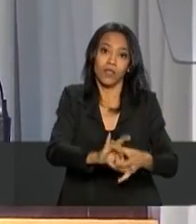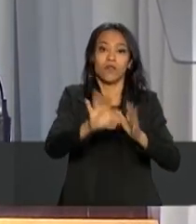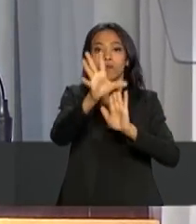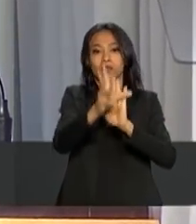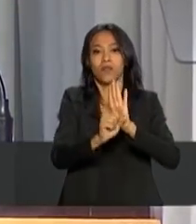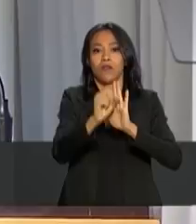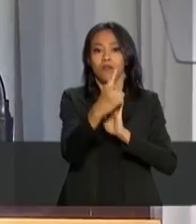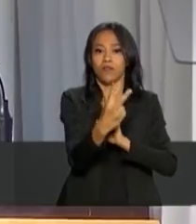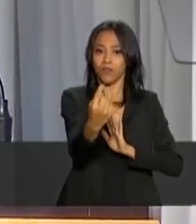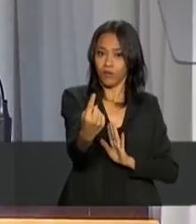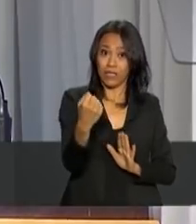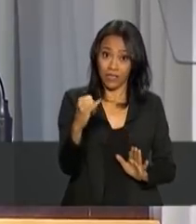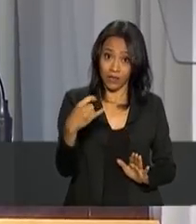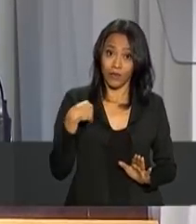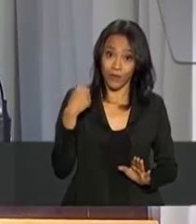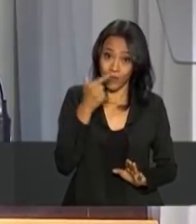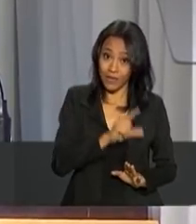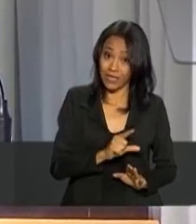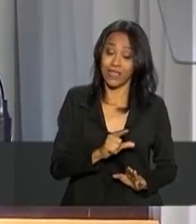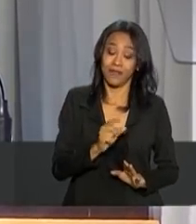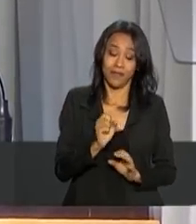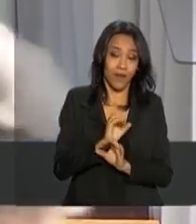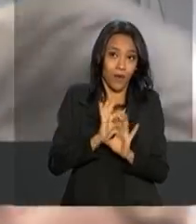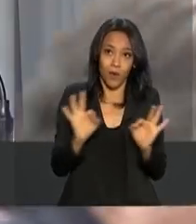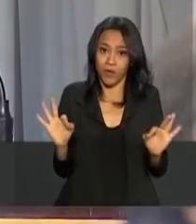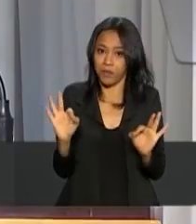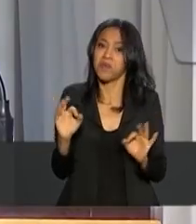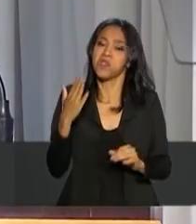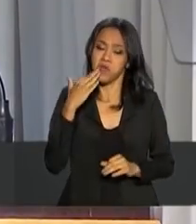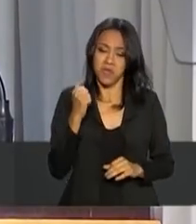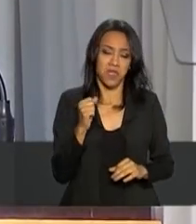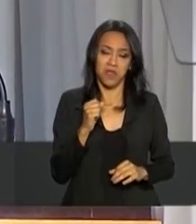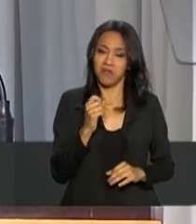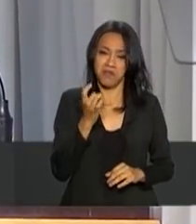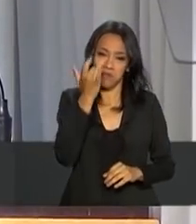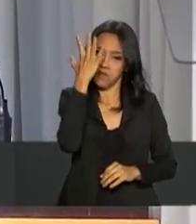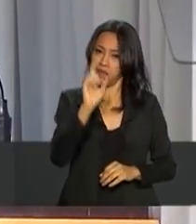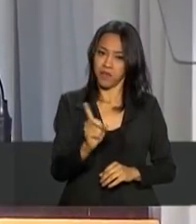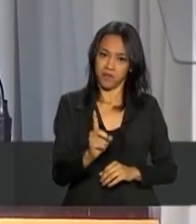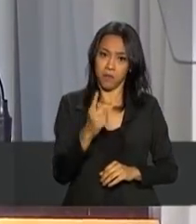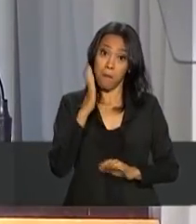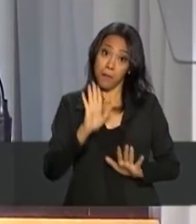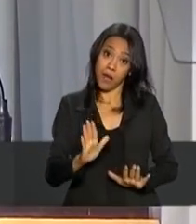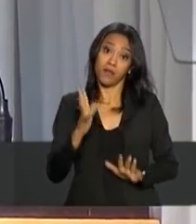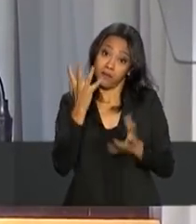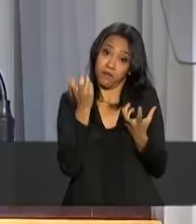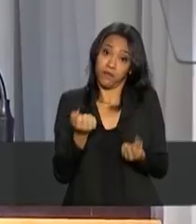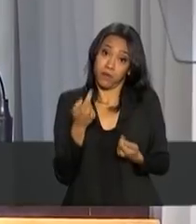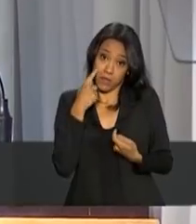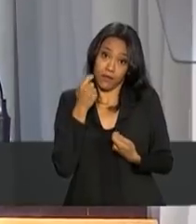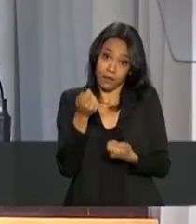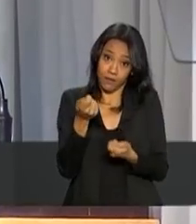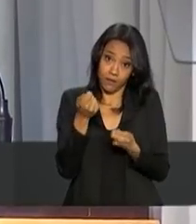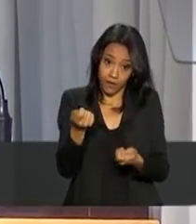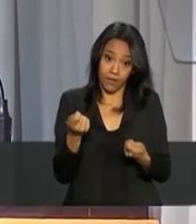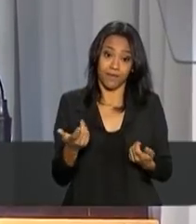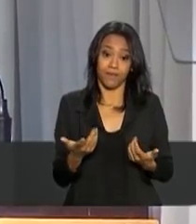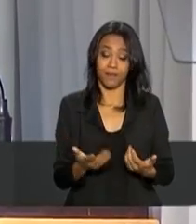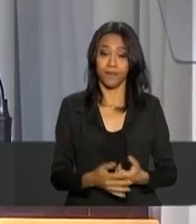coisa extraordinária. Eu reconheço que não será fácil. Nós todos sabemos disso. Mas vamos tentar. Vamos tentar. Isso